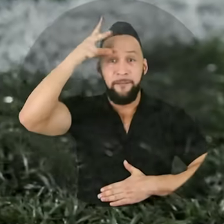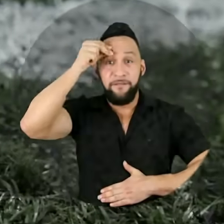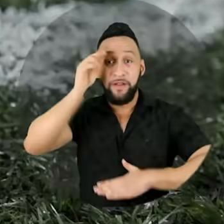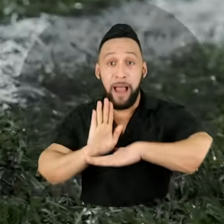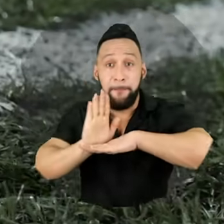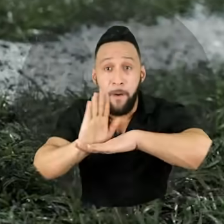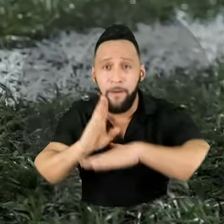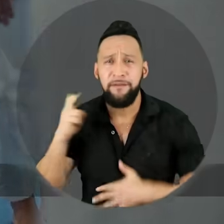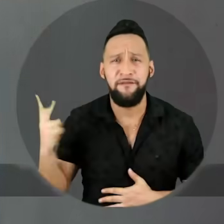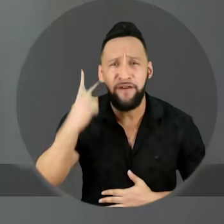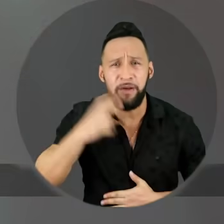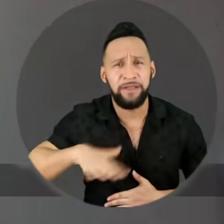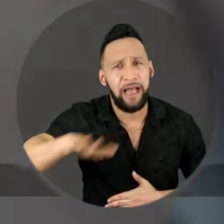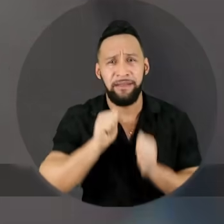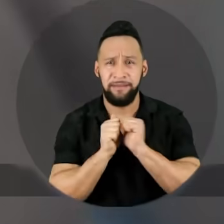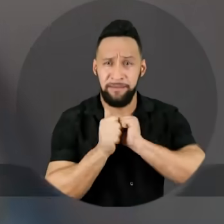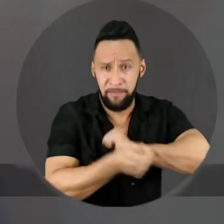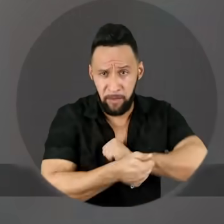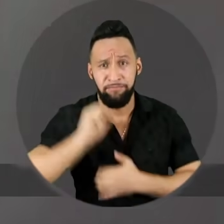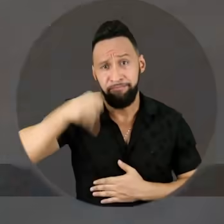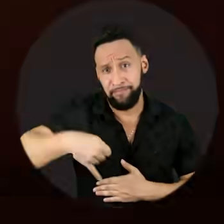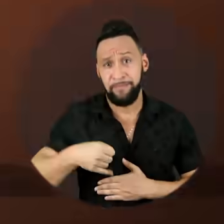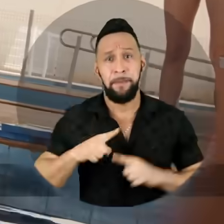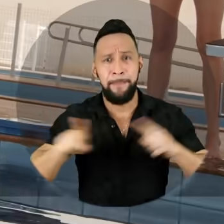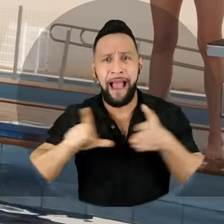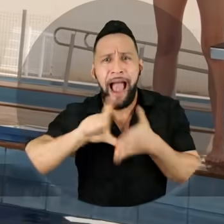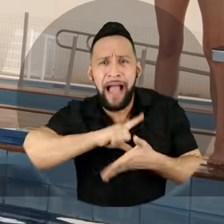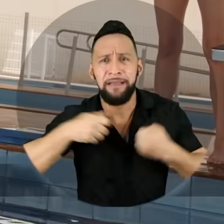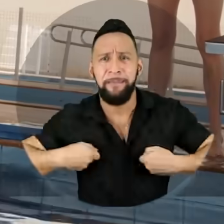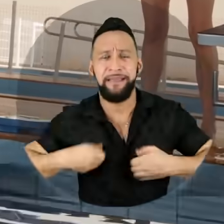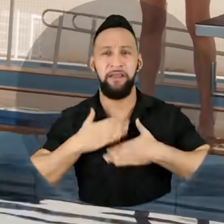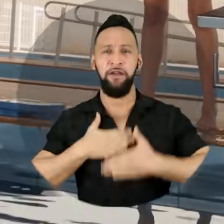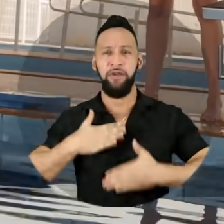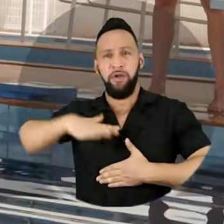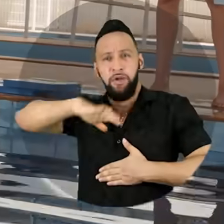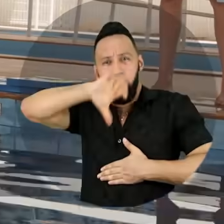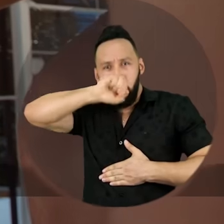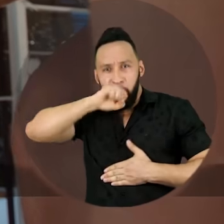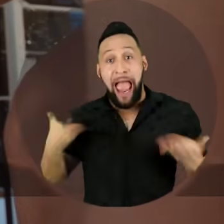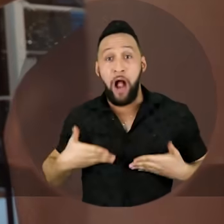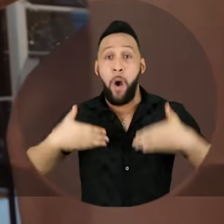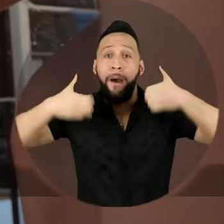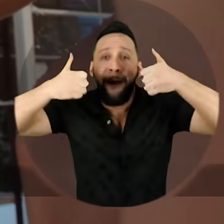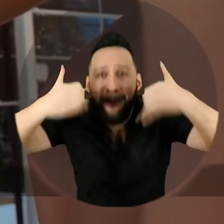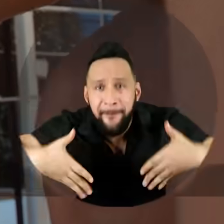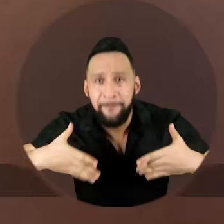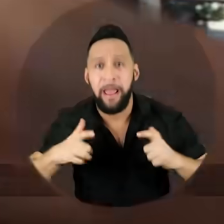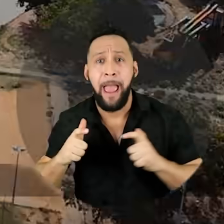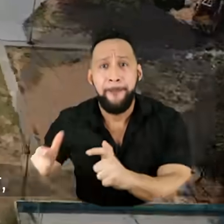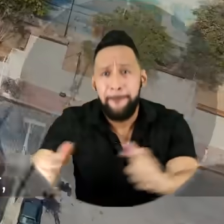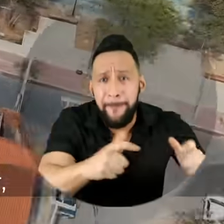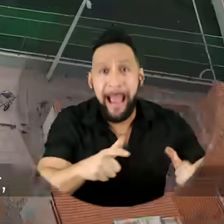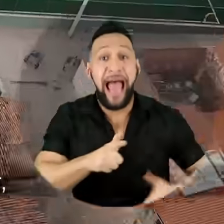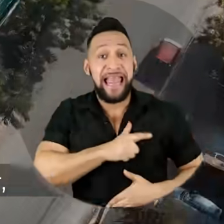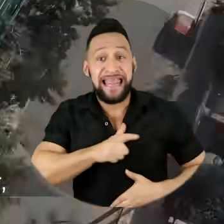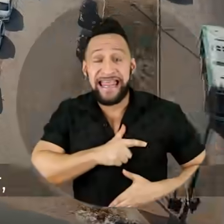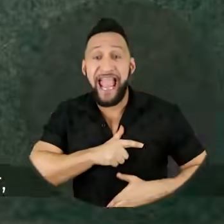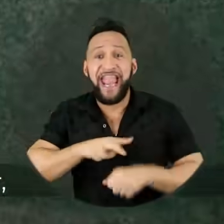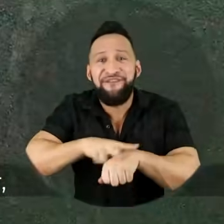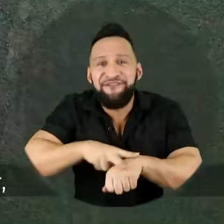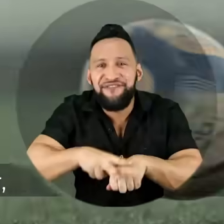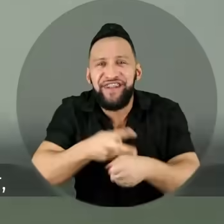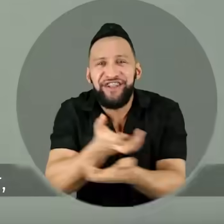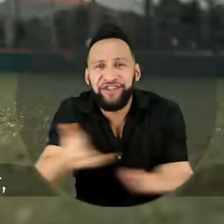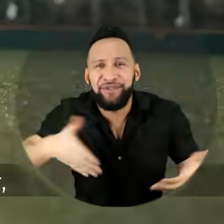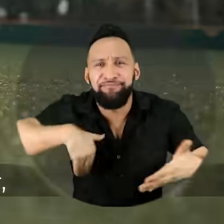A prefeitura tem feito muito pelo esporte. Mas para falar de tudo, antes, eu preciso pegar um fôlego. Por todo canto tem uma